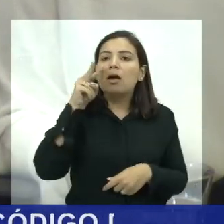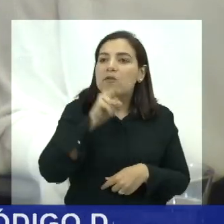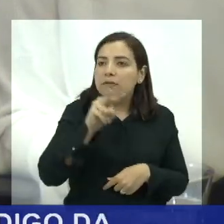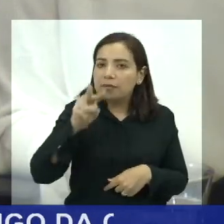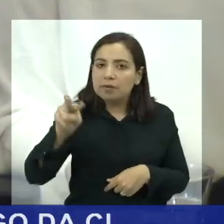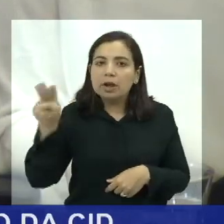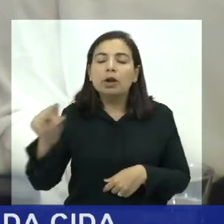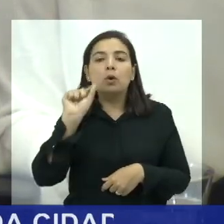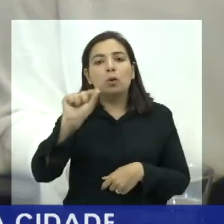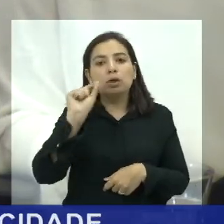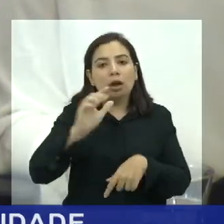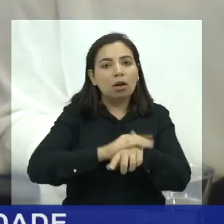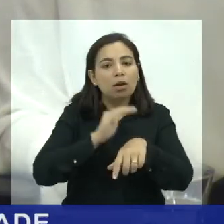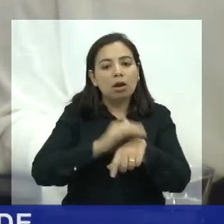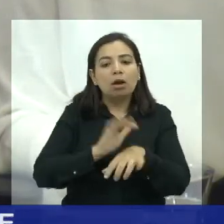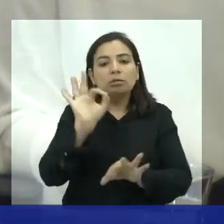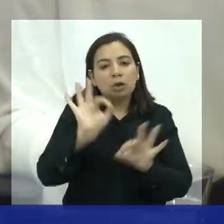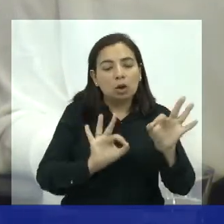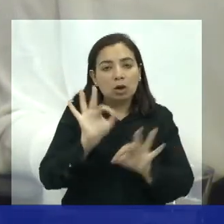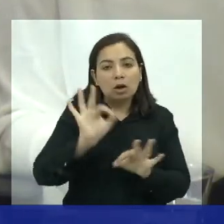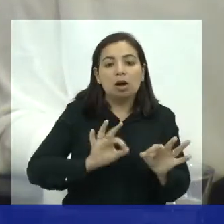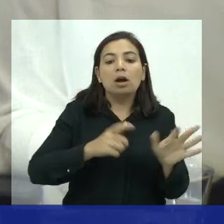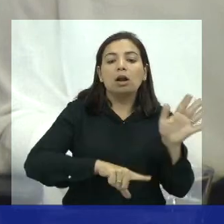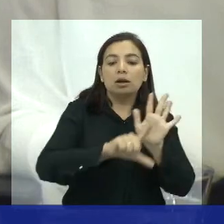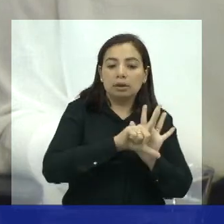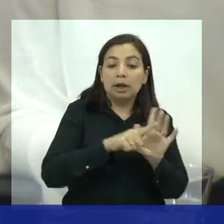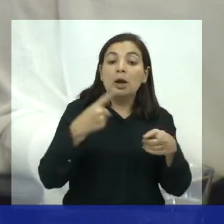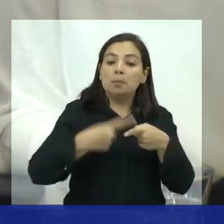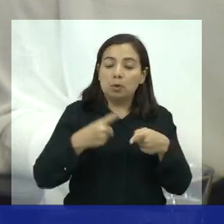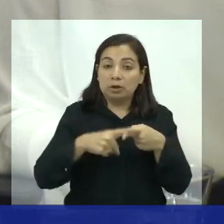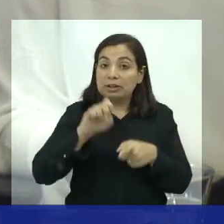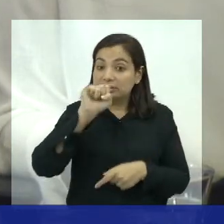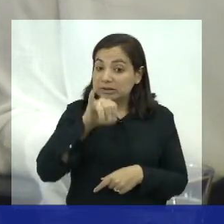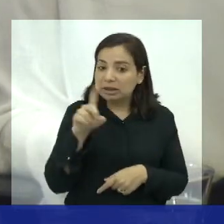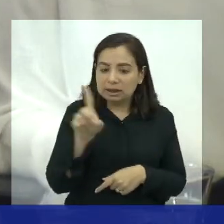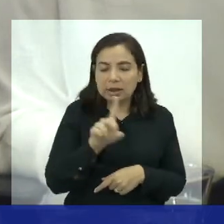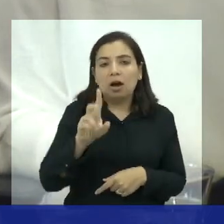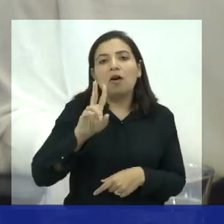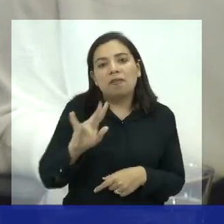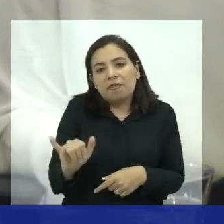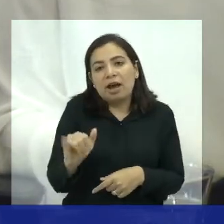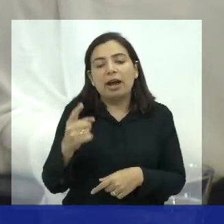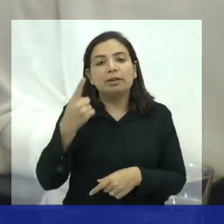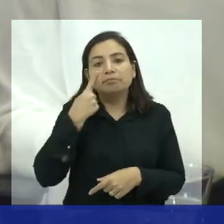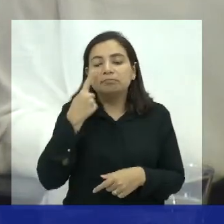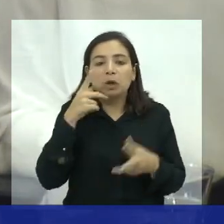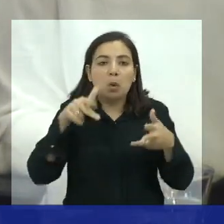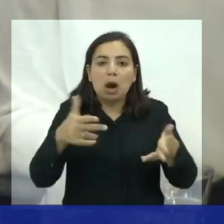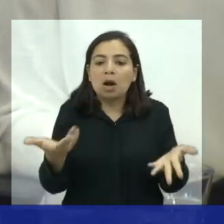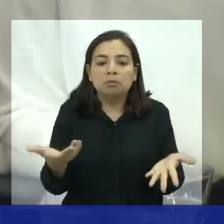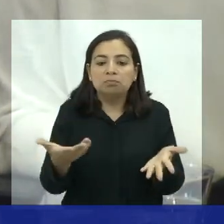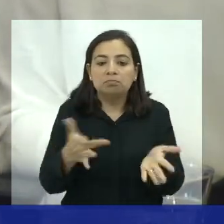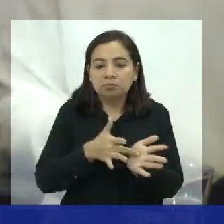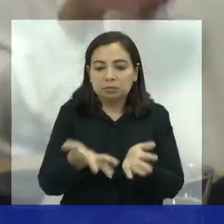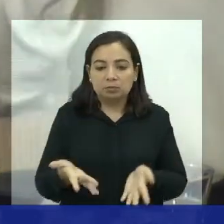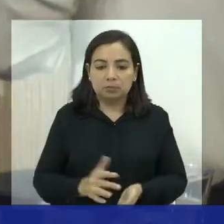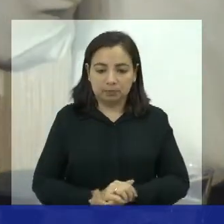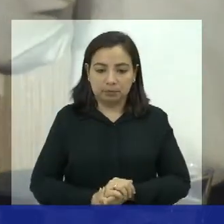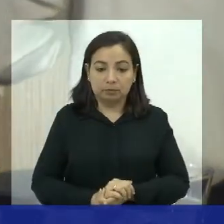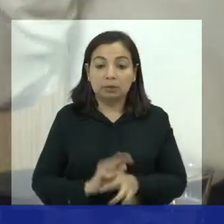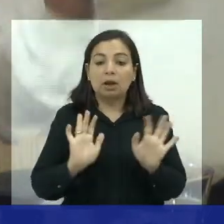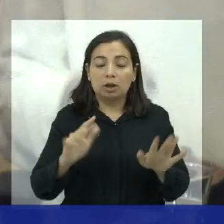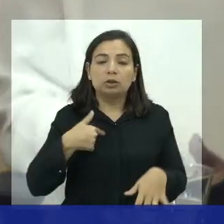suas deliberações, tá certo? Porque senão nós vamos ter uma pseudo-participação. Eu tenho muitos questionamentos